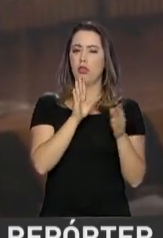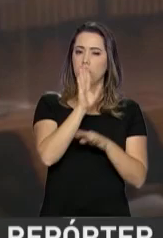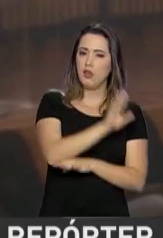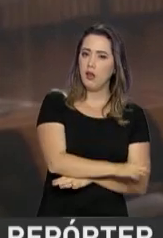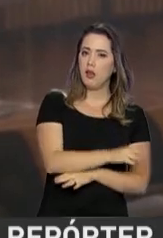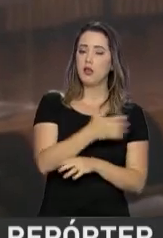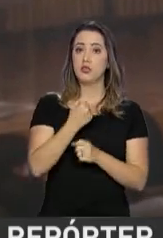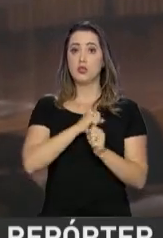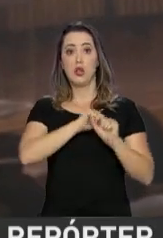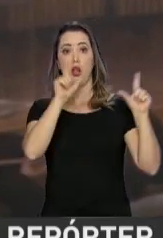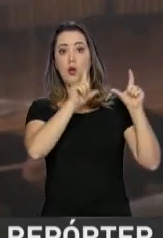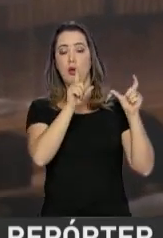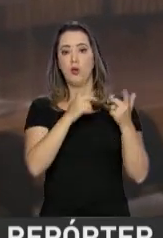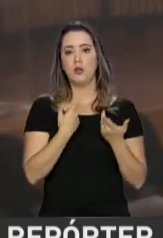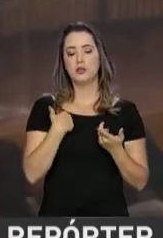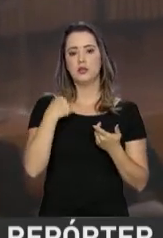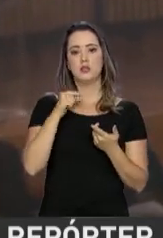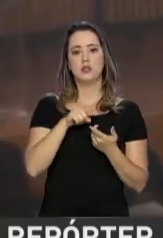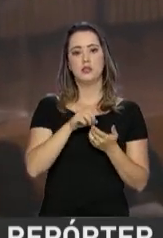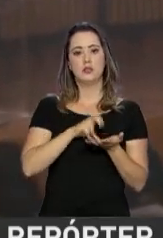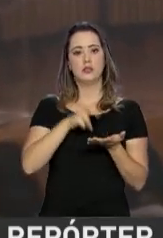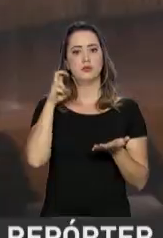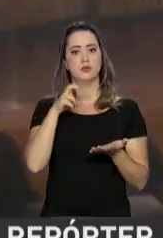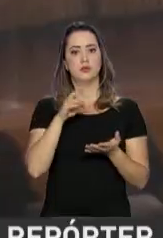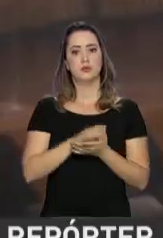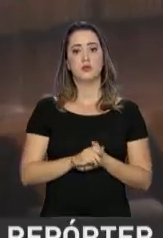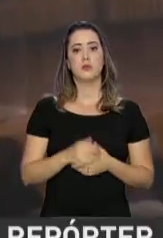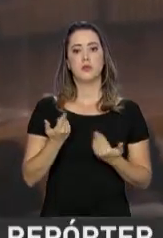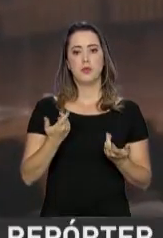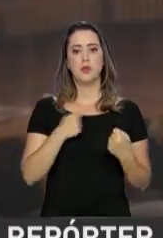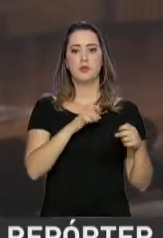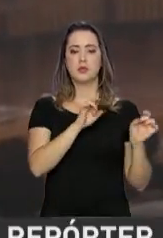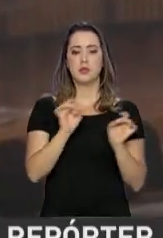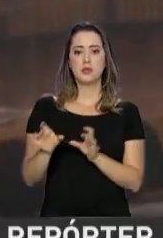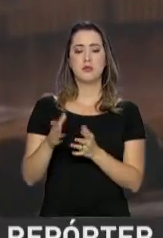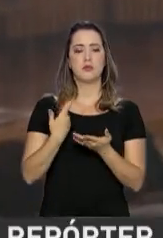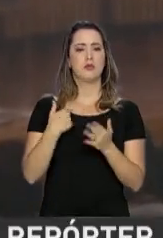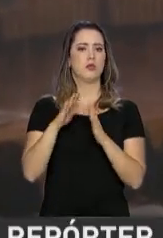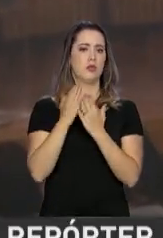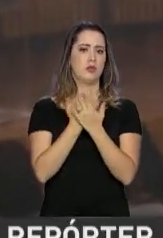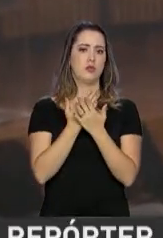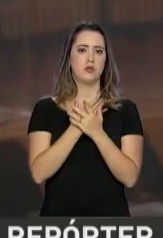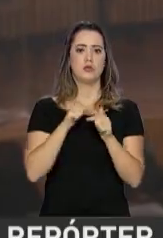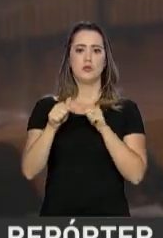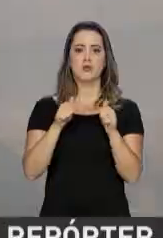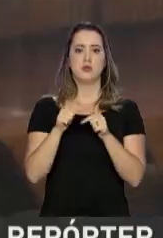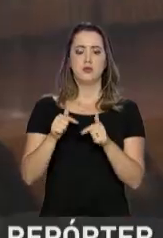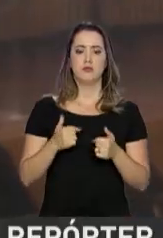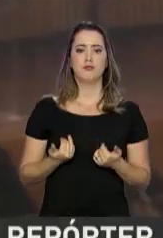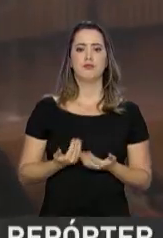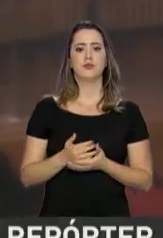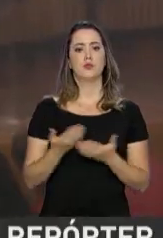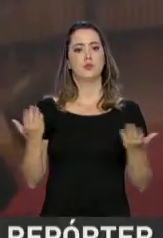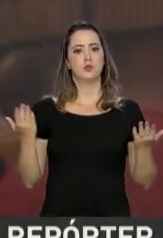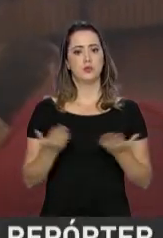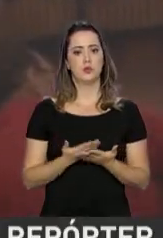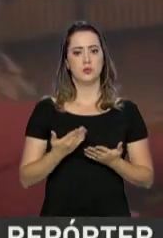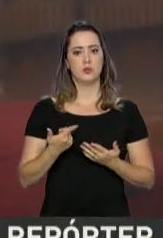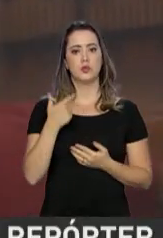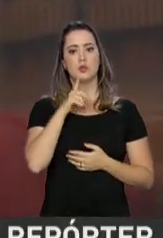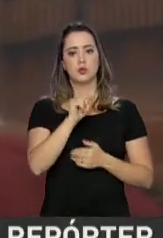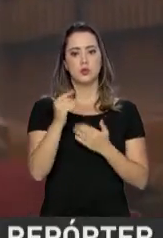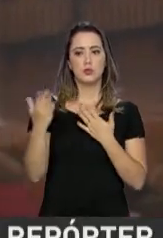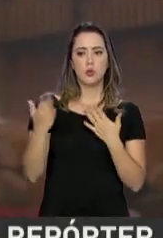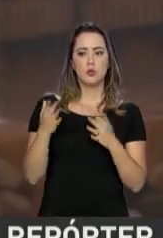da tarde para uma reunião e eu só saí às 10 e teve que abandonar a escola por trabalhar demais hoje eu consigo